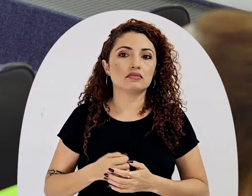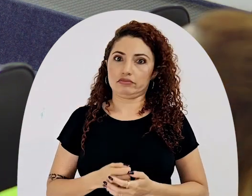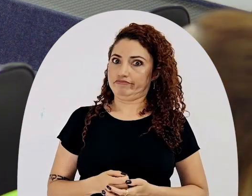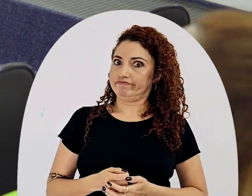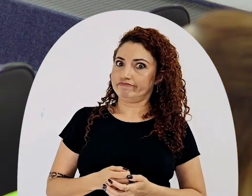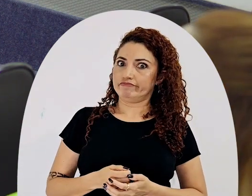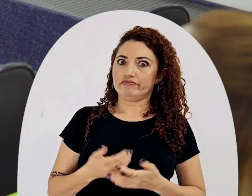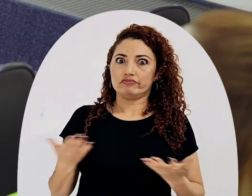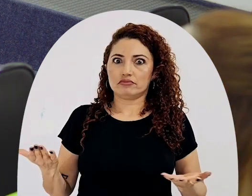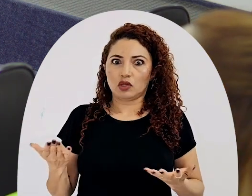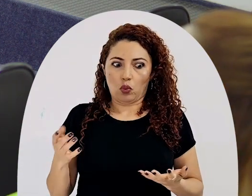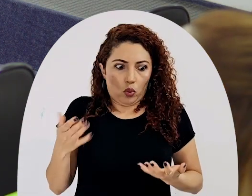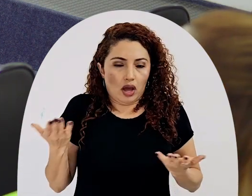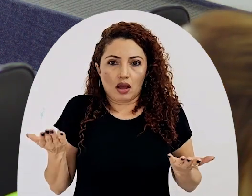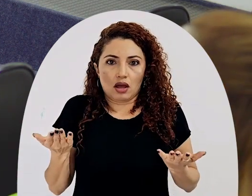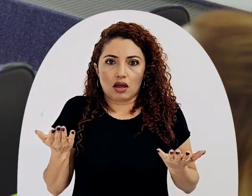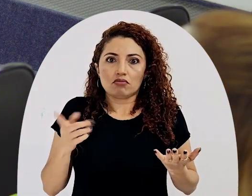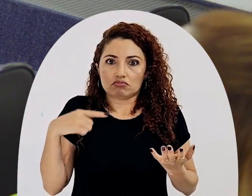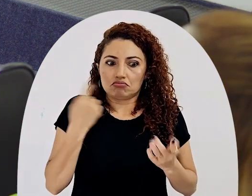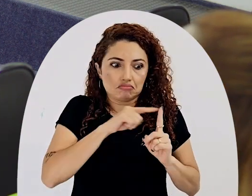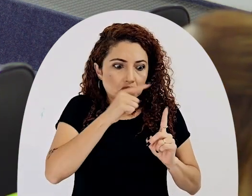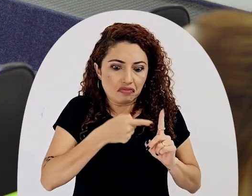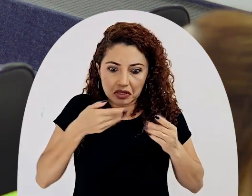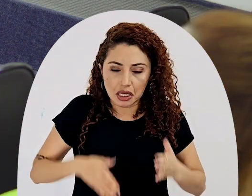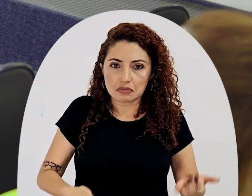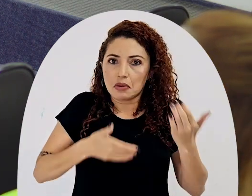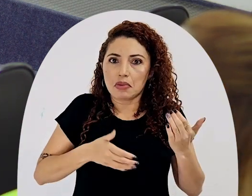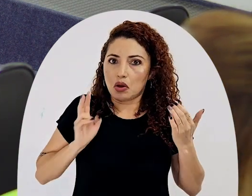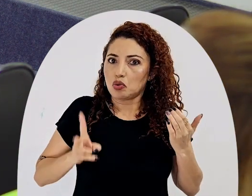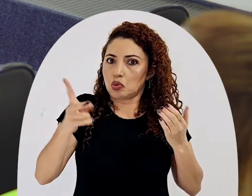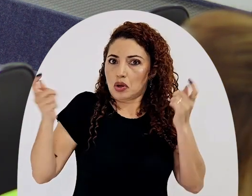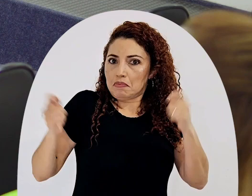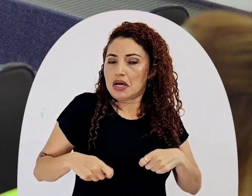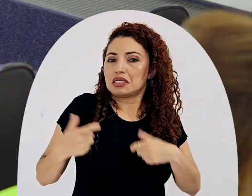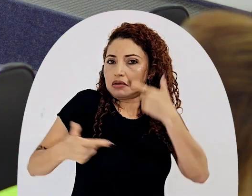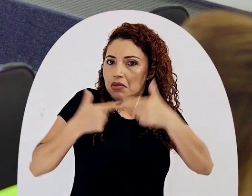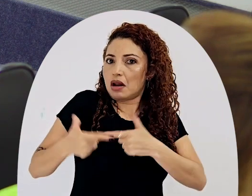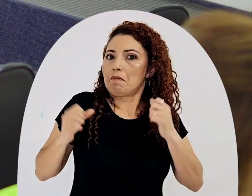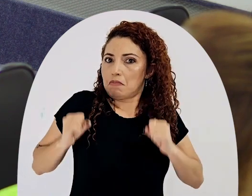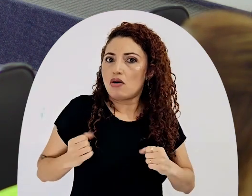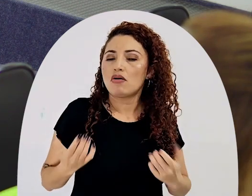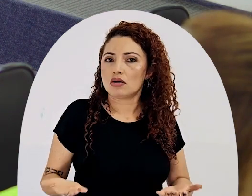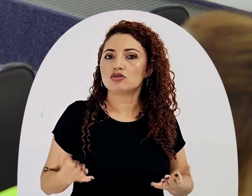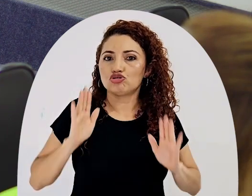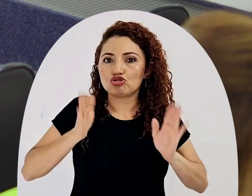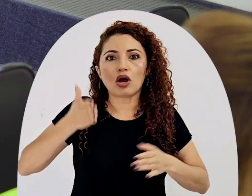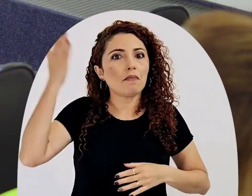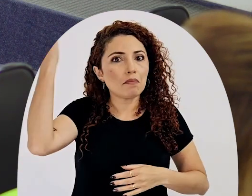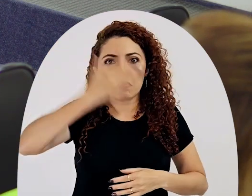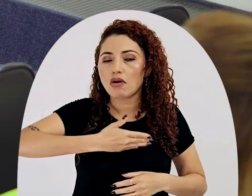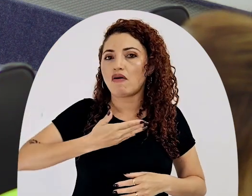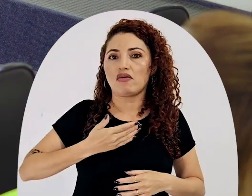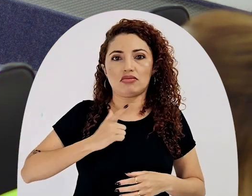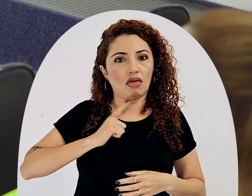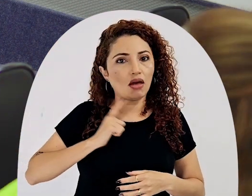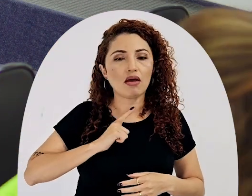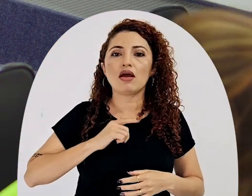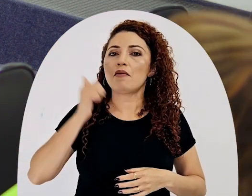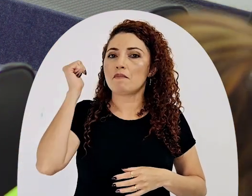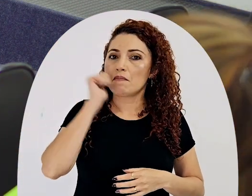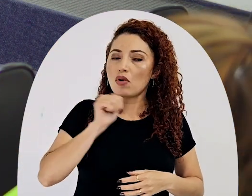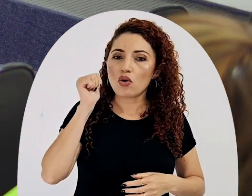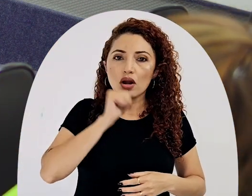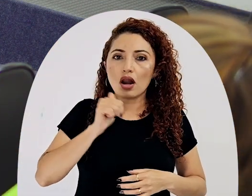já é comprovado e estudado que a mulher, quando ela materna, ela desenvolve